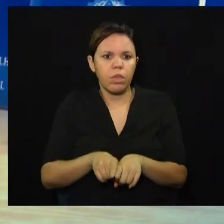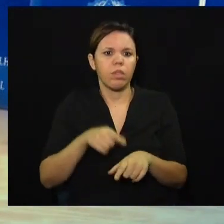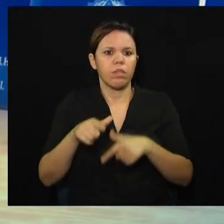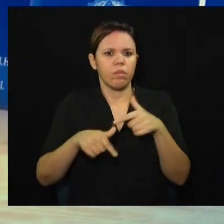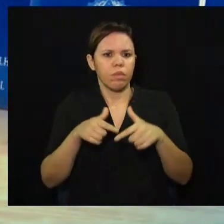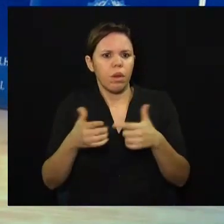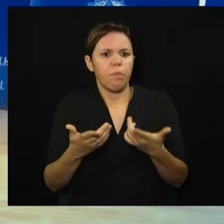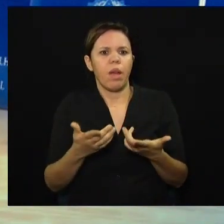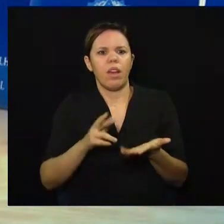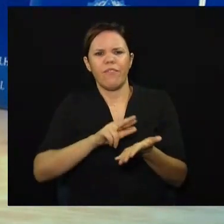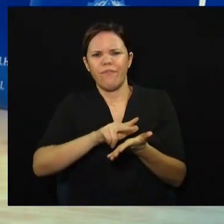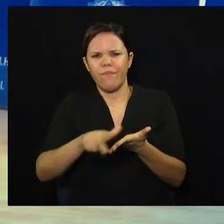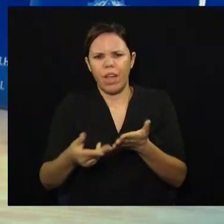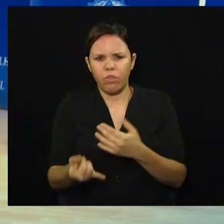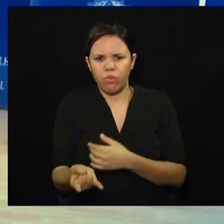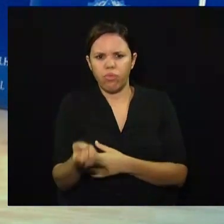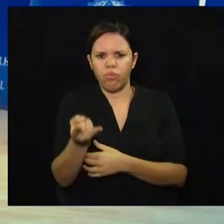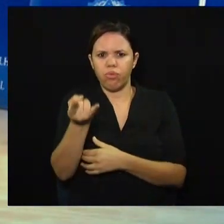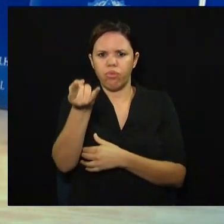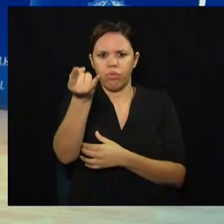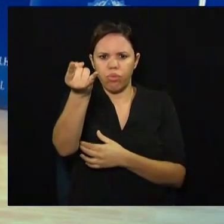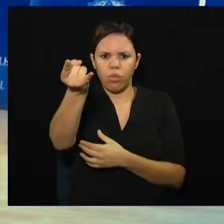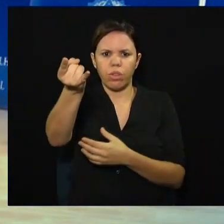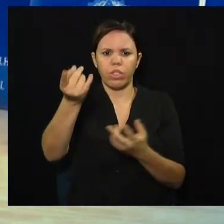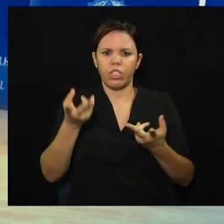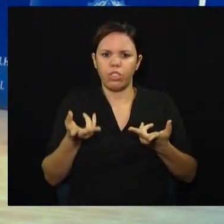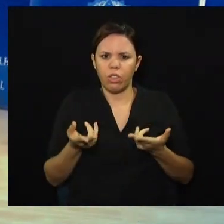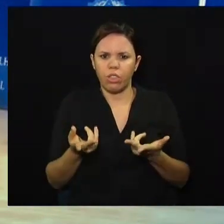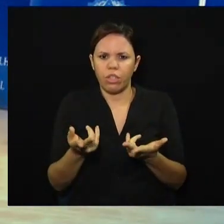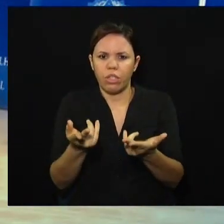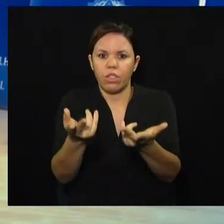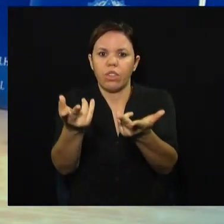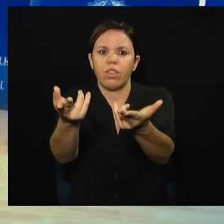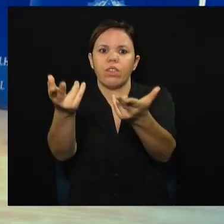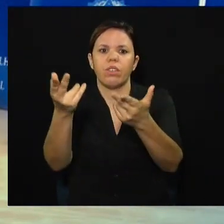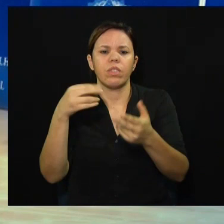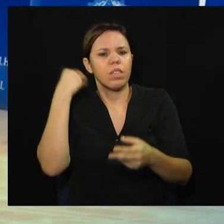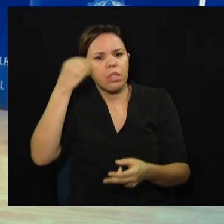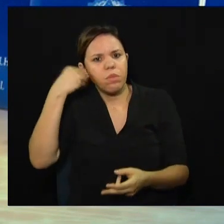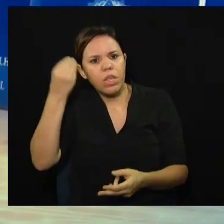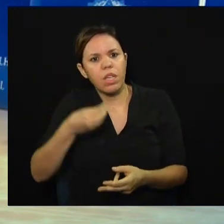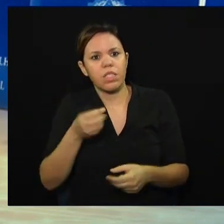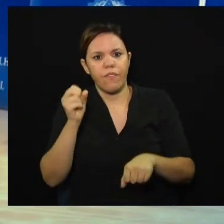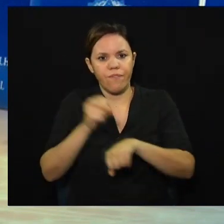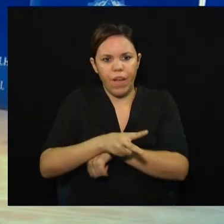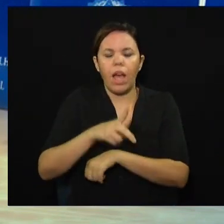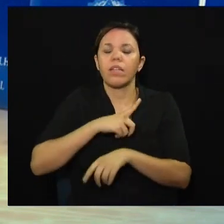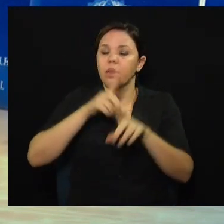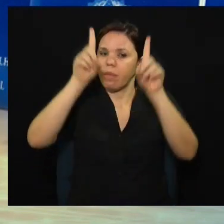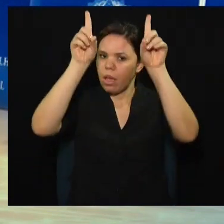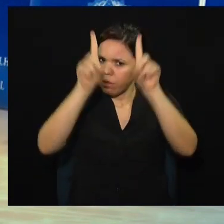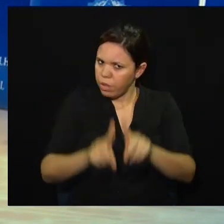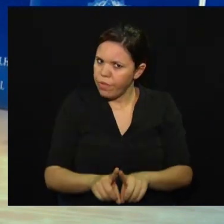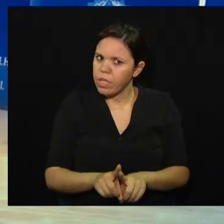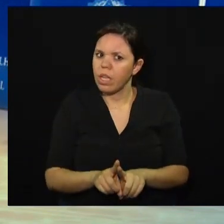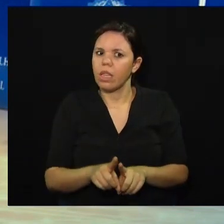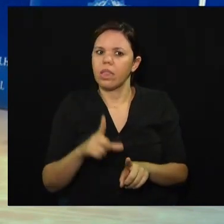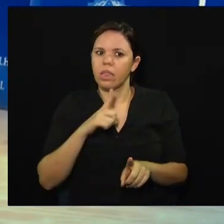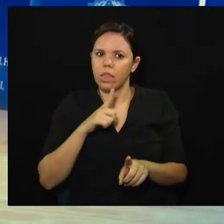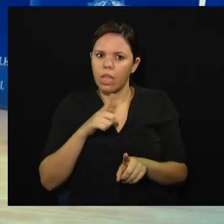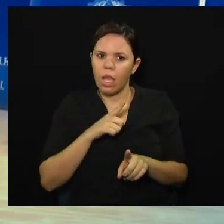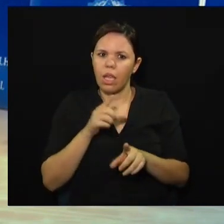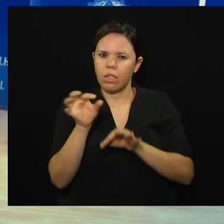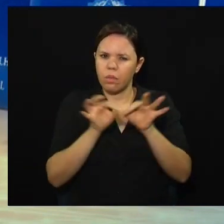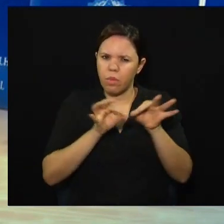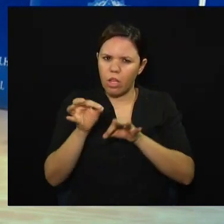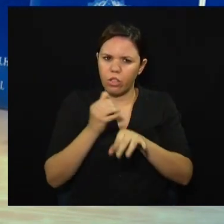e operador de roçadeira com experiência em trator as vagas para pessoas com deficiência são armador de